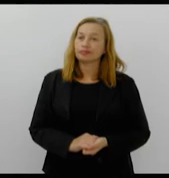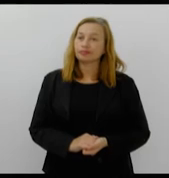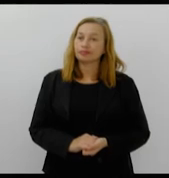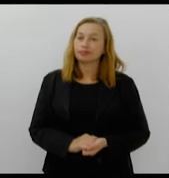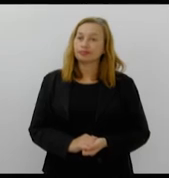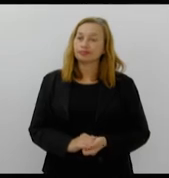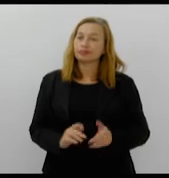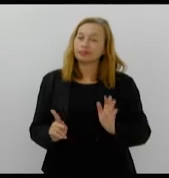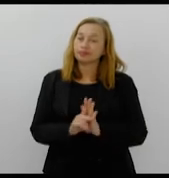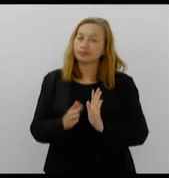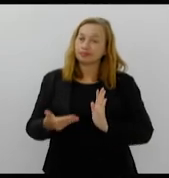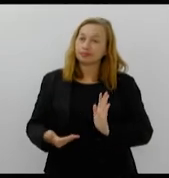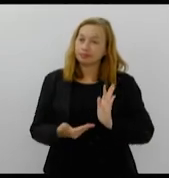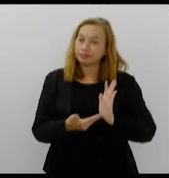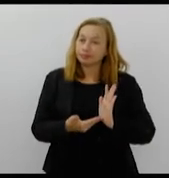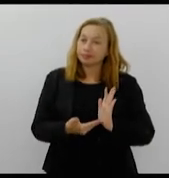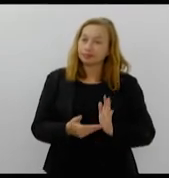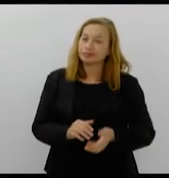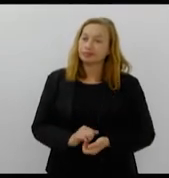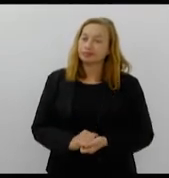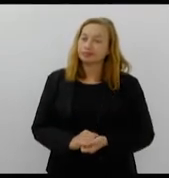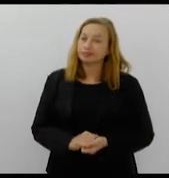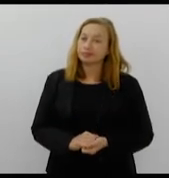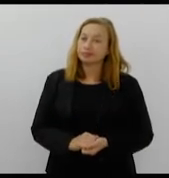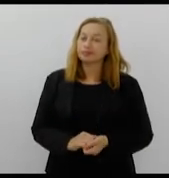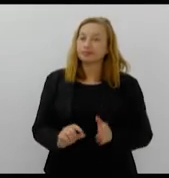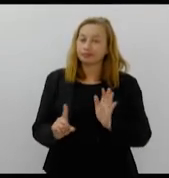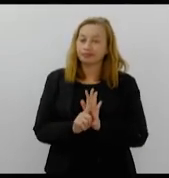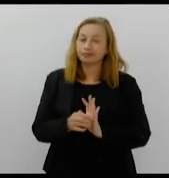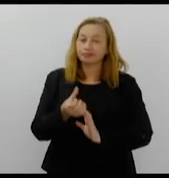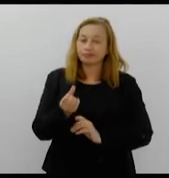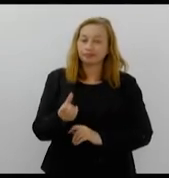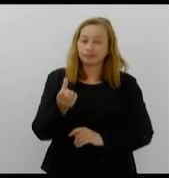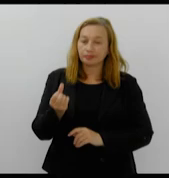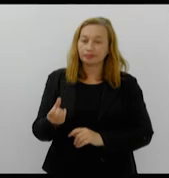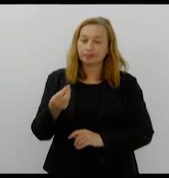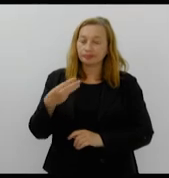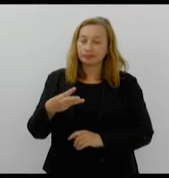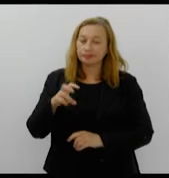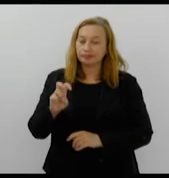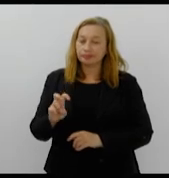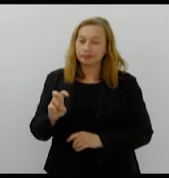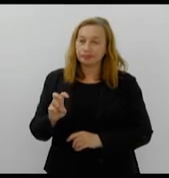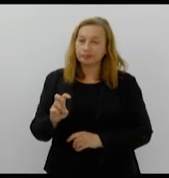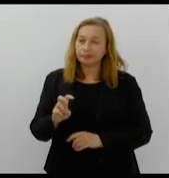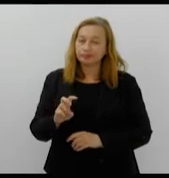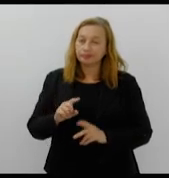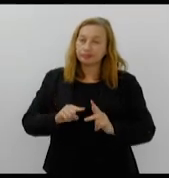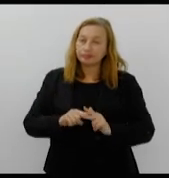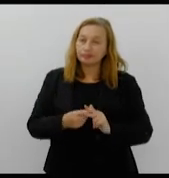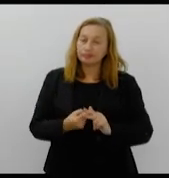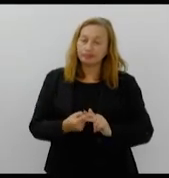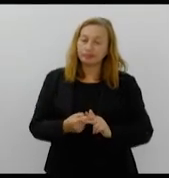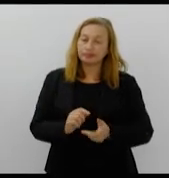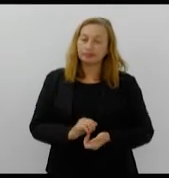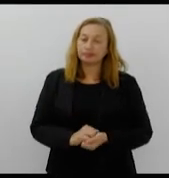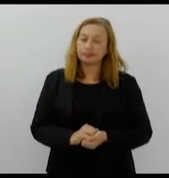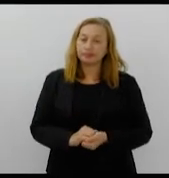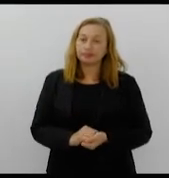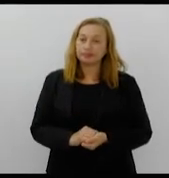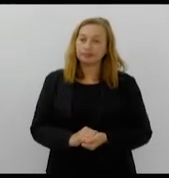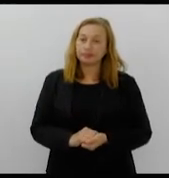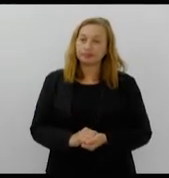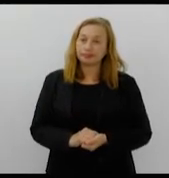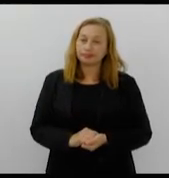esse projeto para que a lei 6635 ela seja atualizada e ela